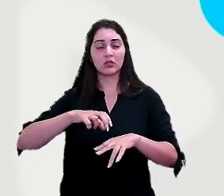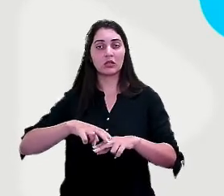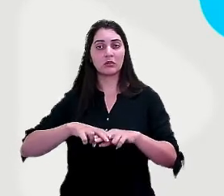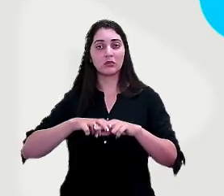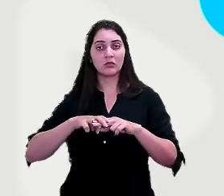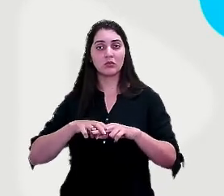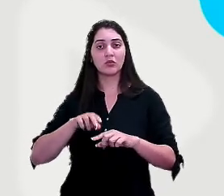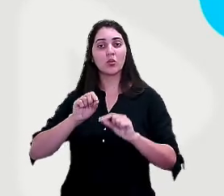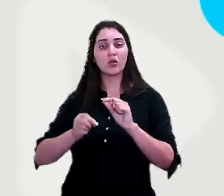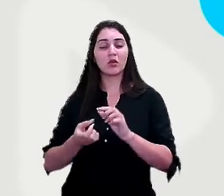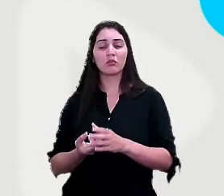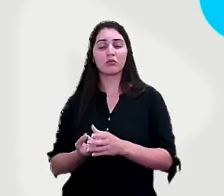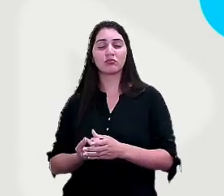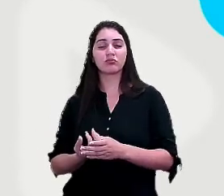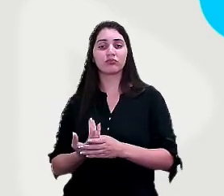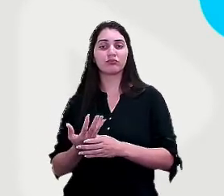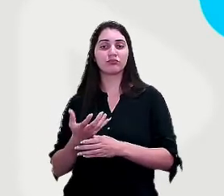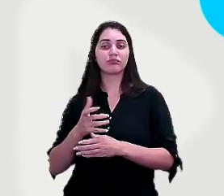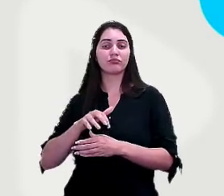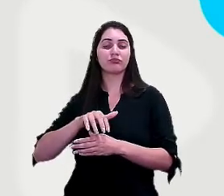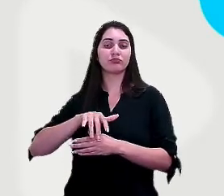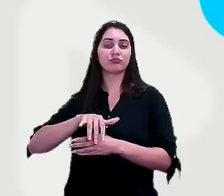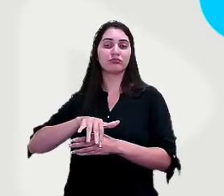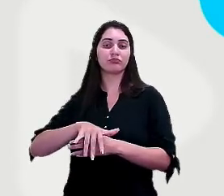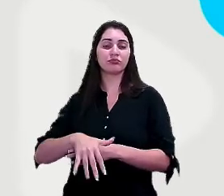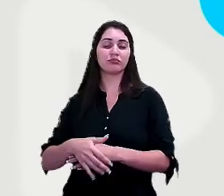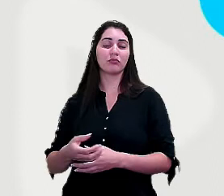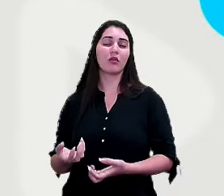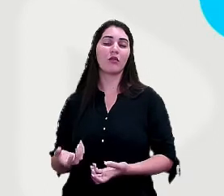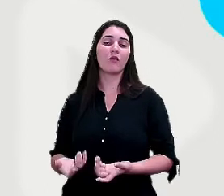os arcos vulcânicos, né? A gente observa ali, né,